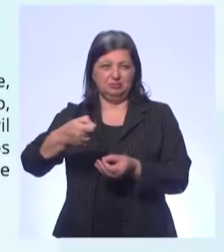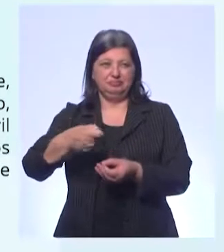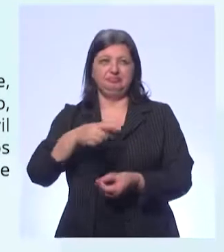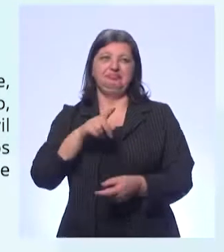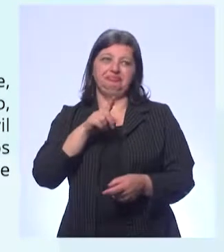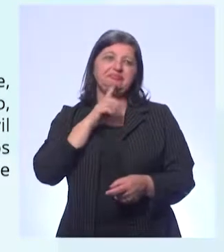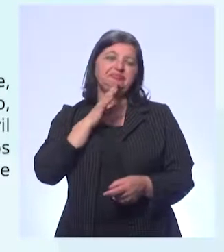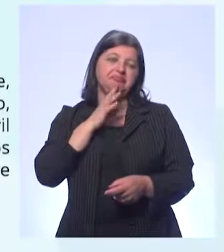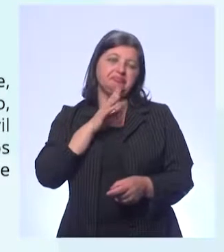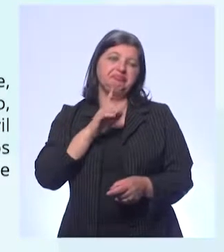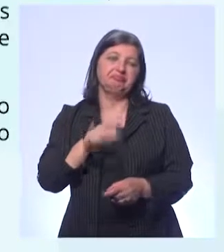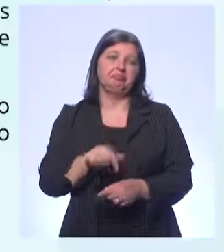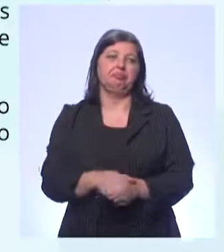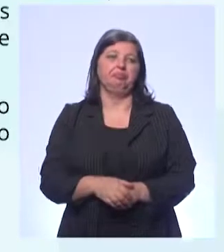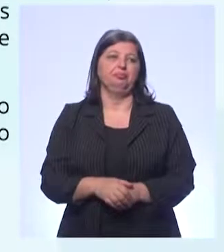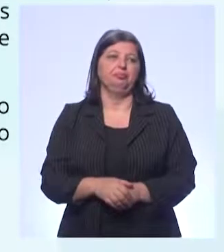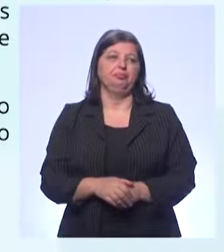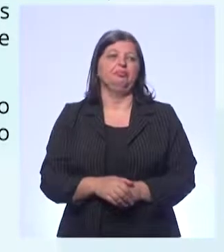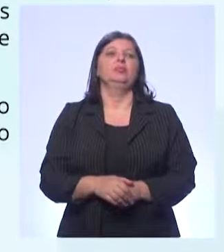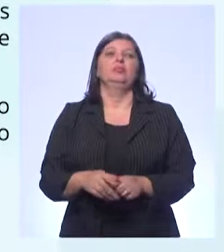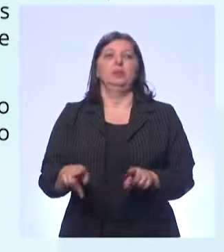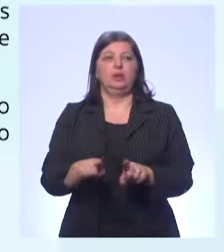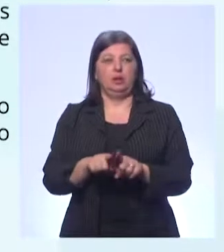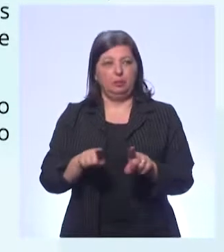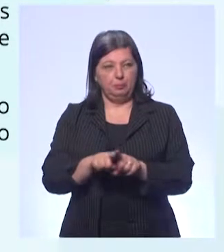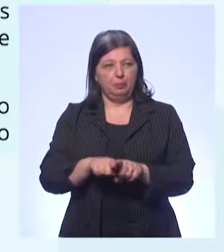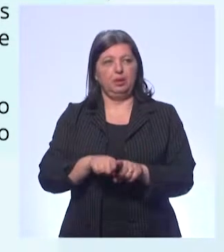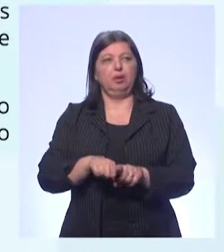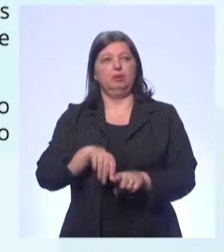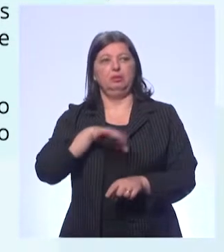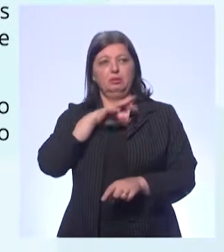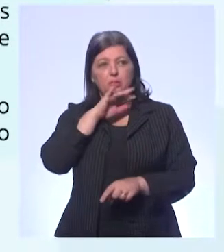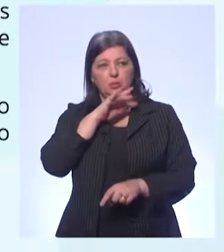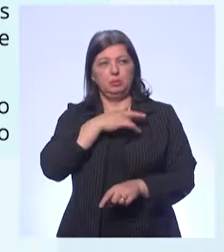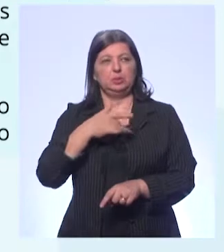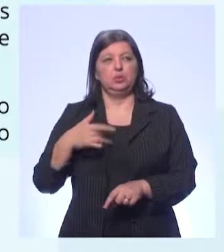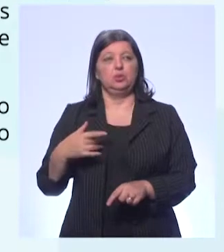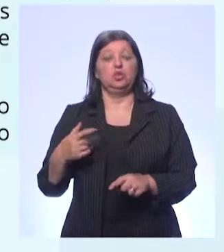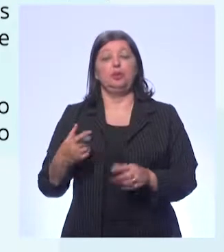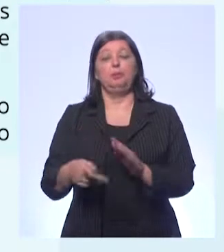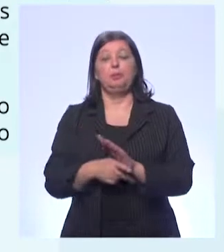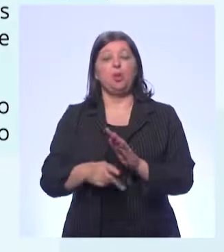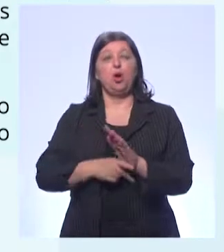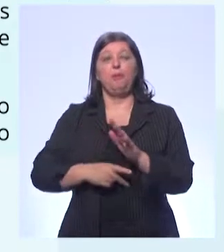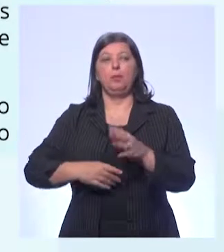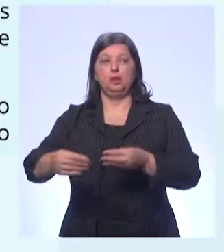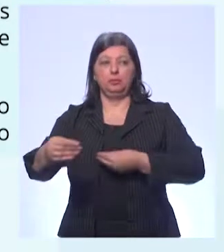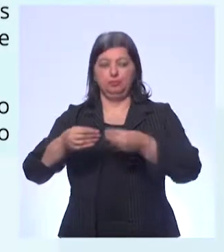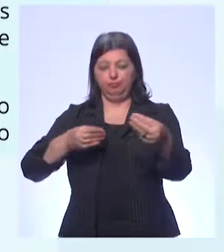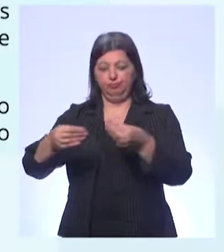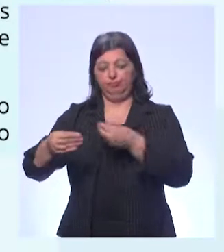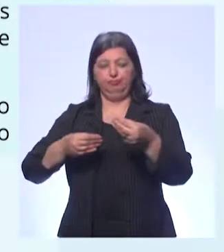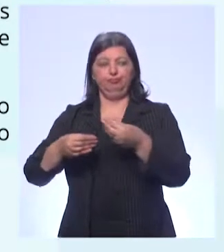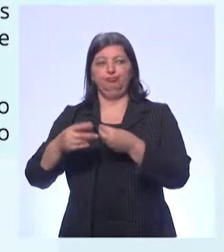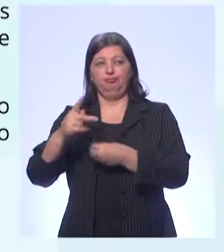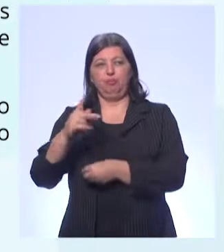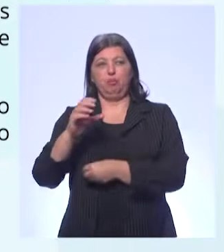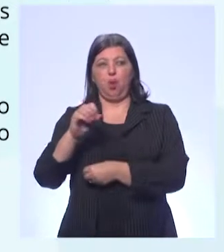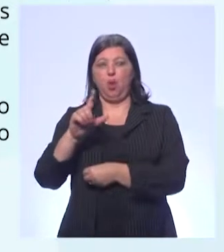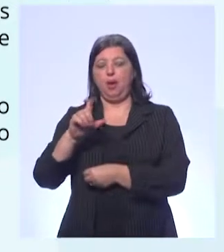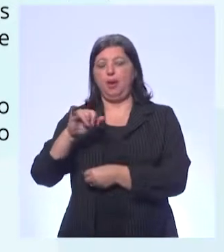Também é tóxico, né? E aqui eu tenho os polímeros, que são os plásticos. Os polímeros, eles são